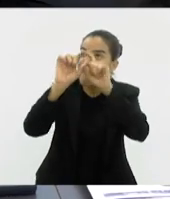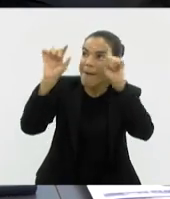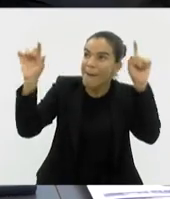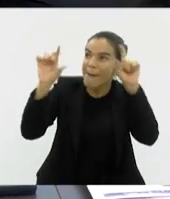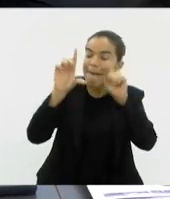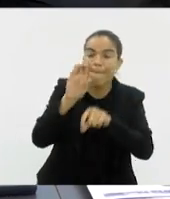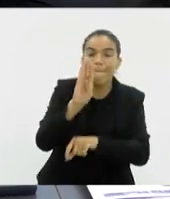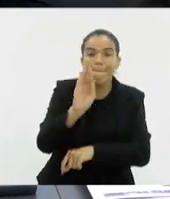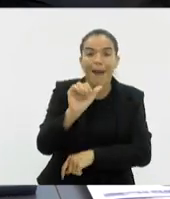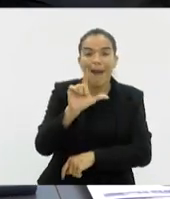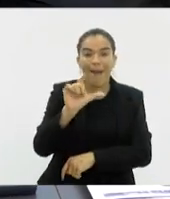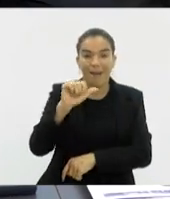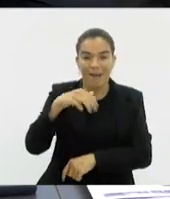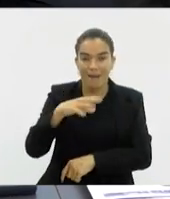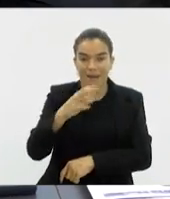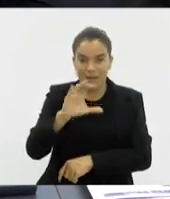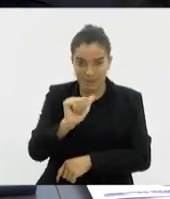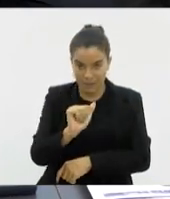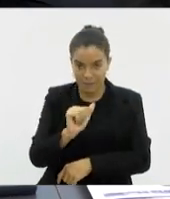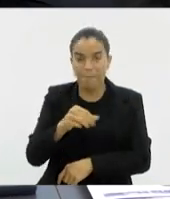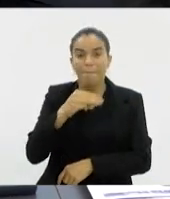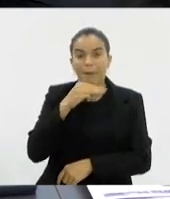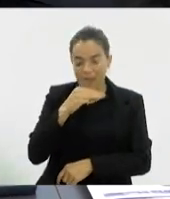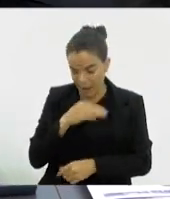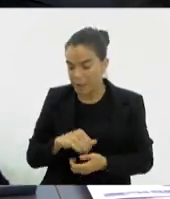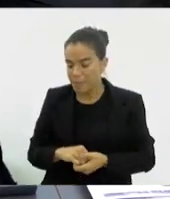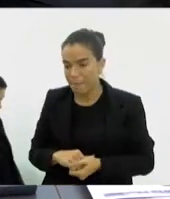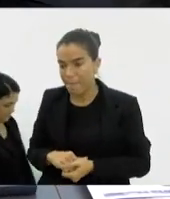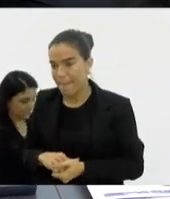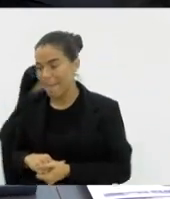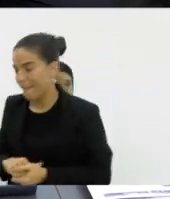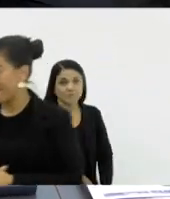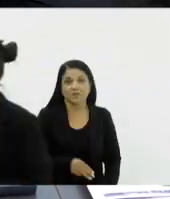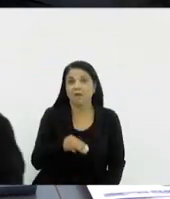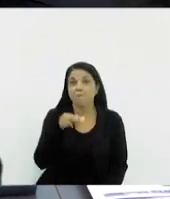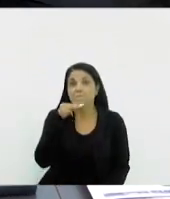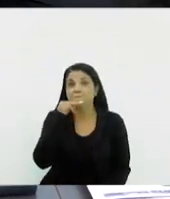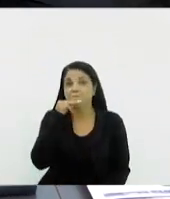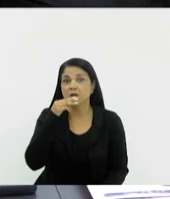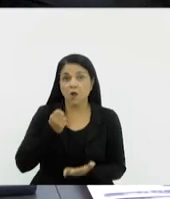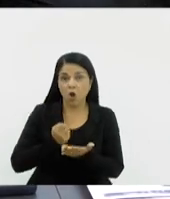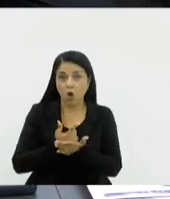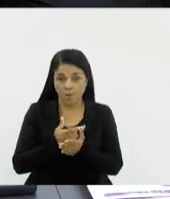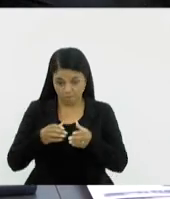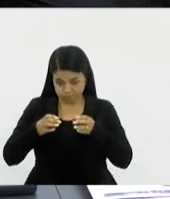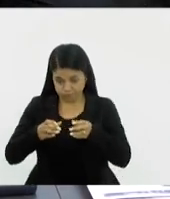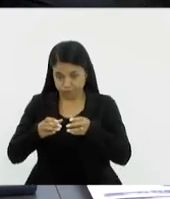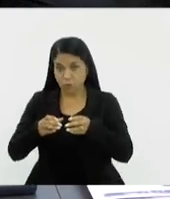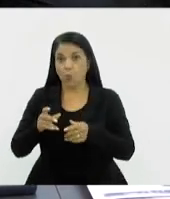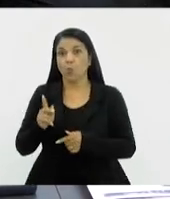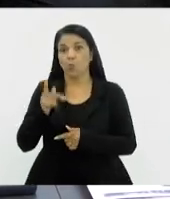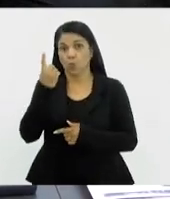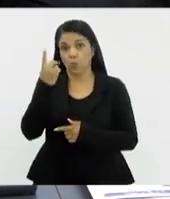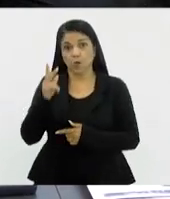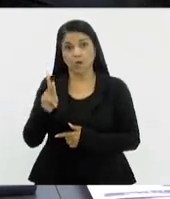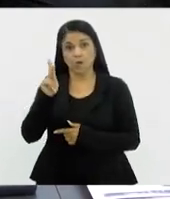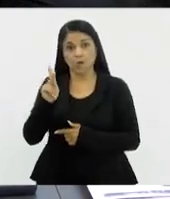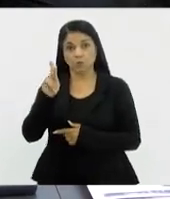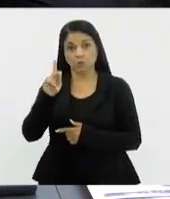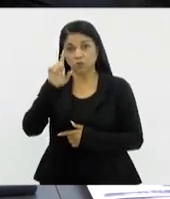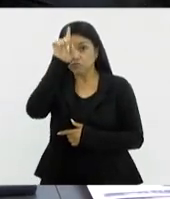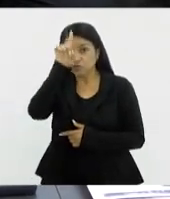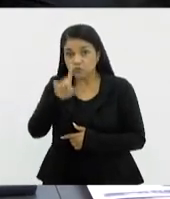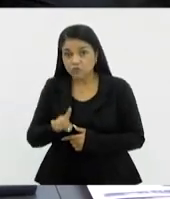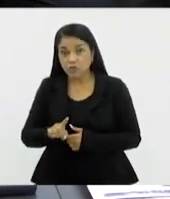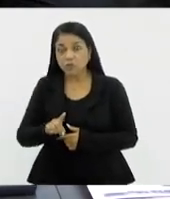lá. Quer comprar uma manga. Às vezes, uma manga desse tamanho pesa 1 quilo. Né? É um direito do consumidor